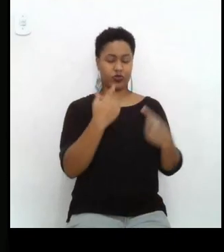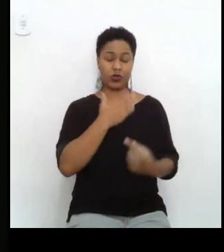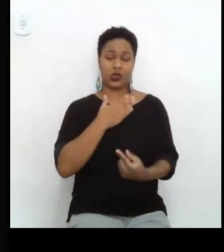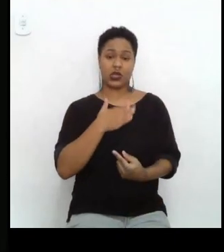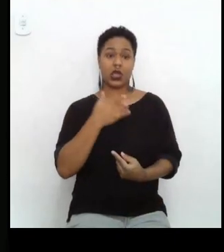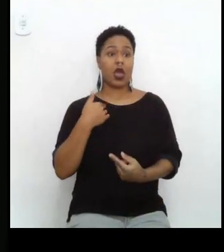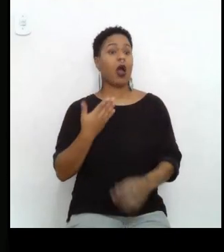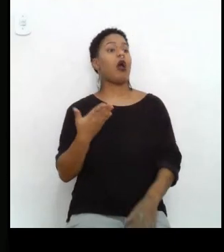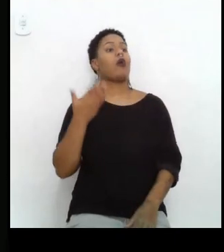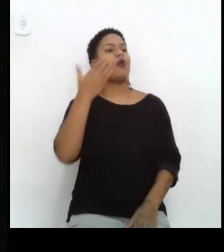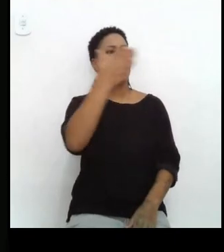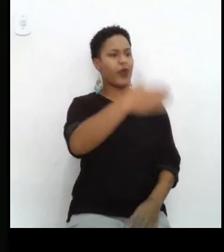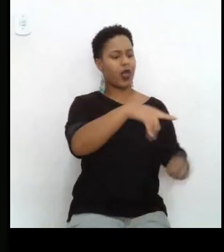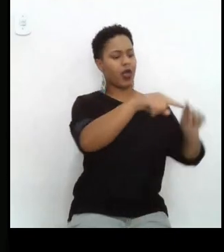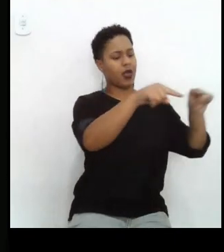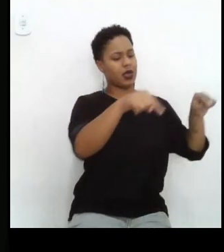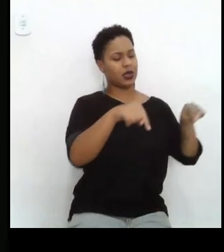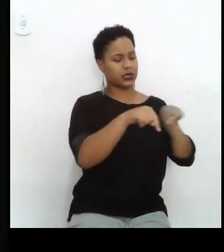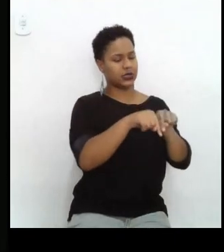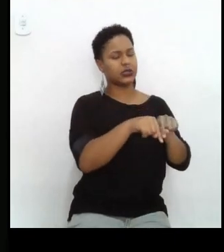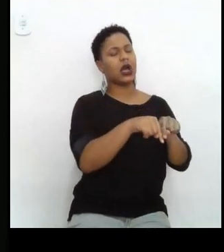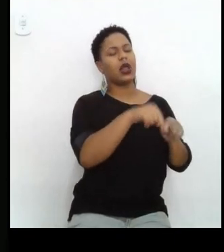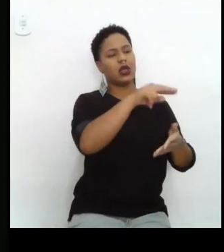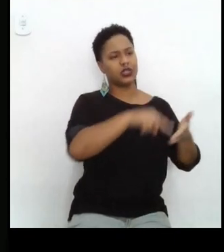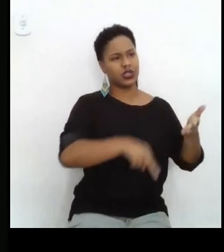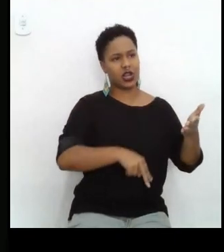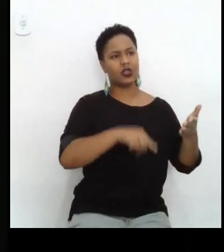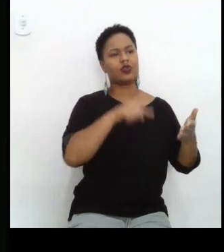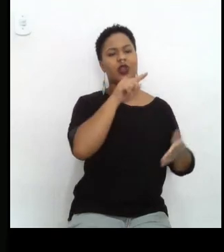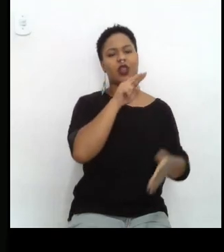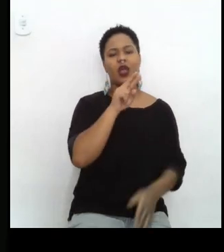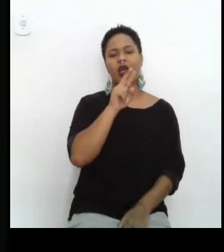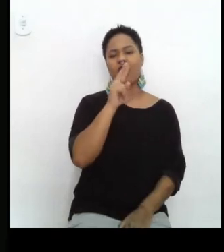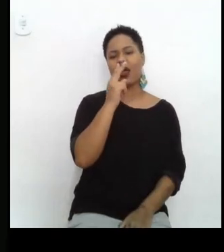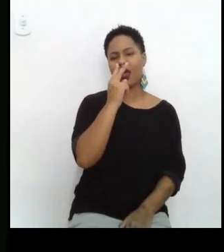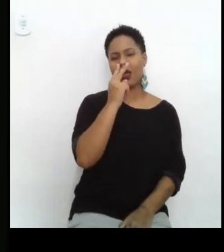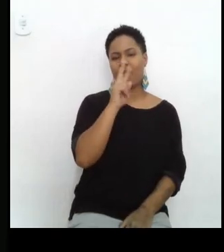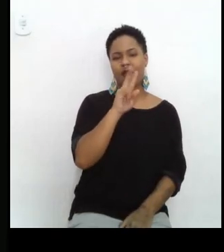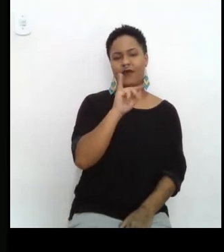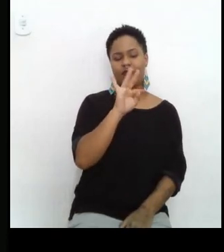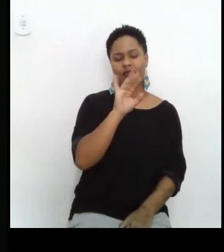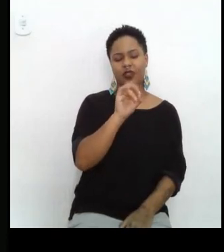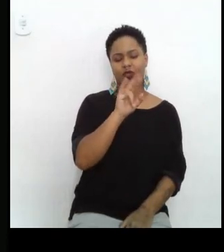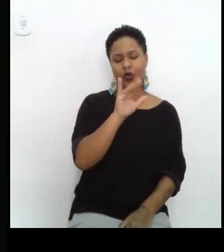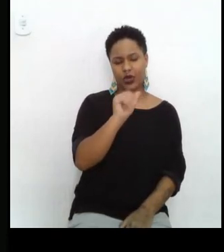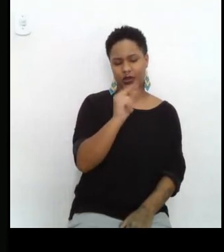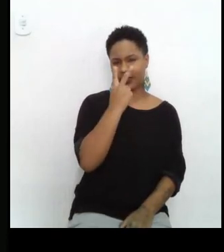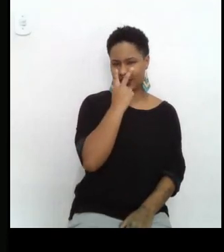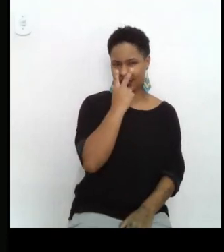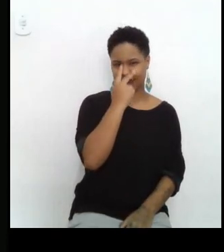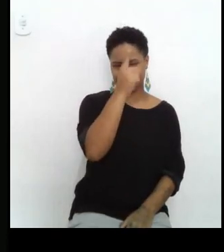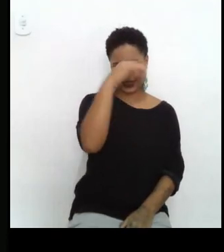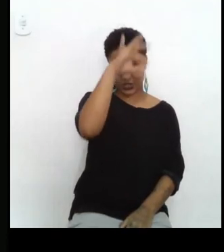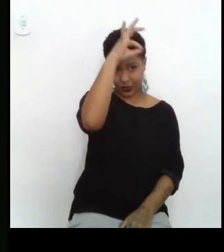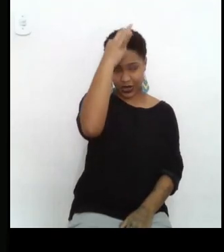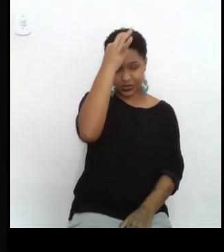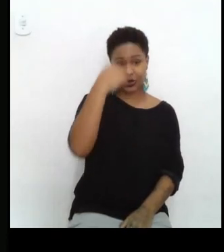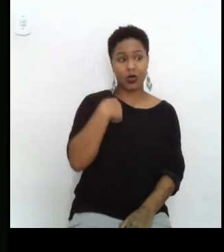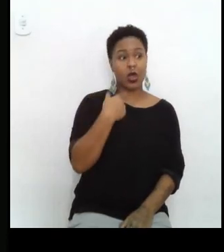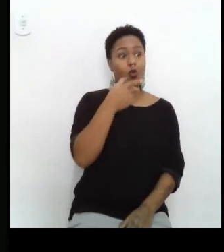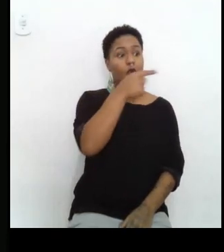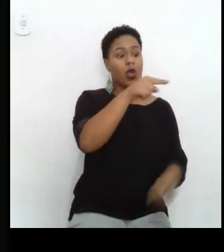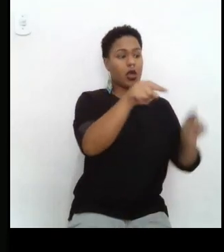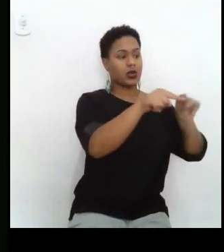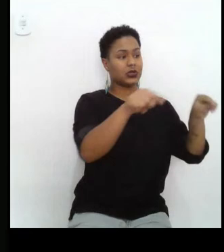média uma escola pública é o açúcar em Vitória no Espírito Santo para fugir do da violência se centro né